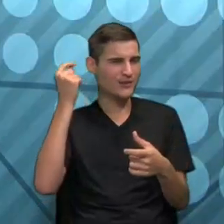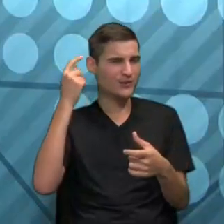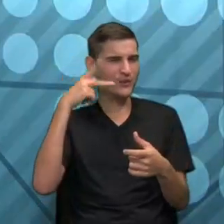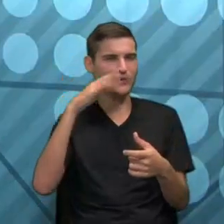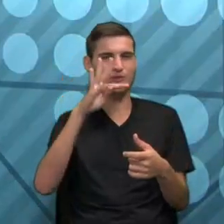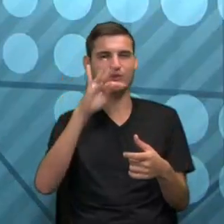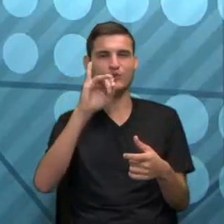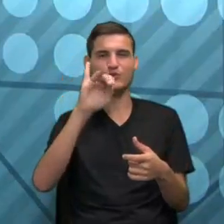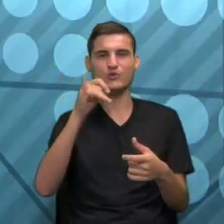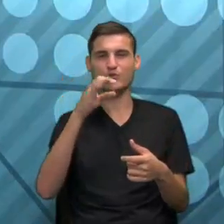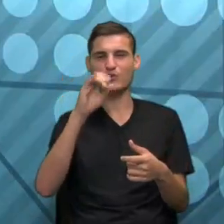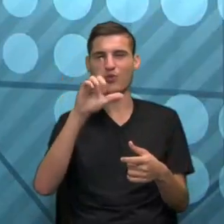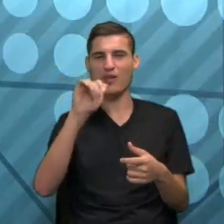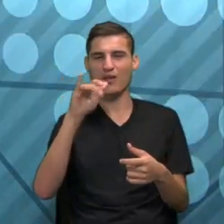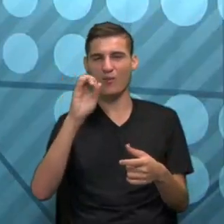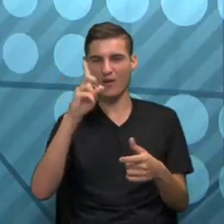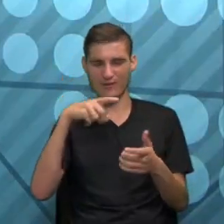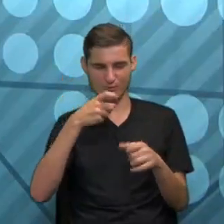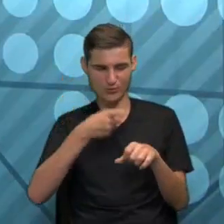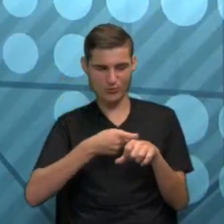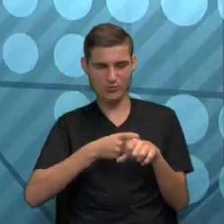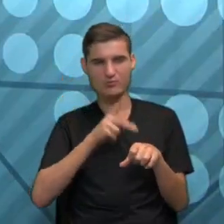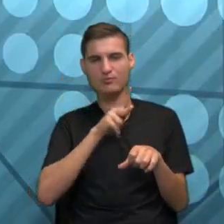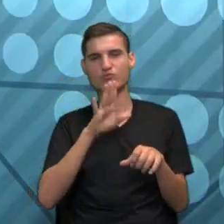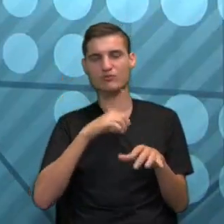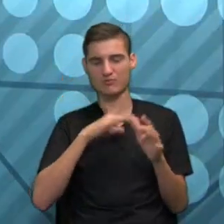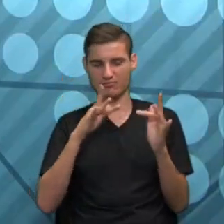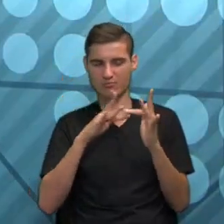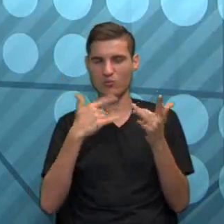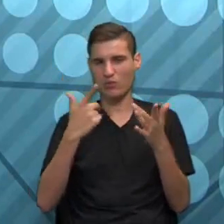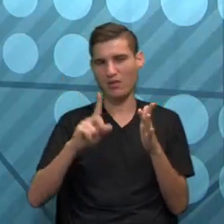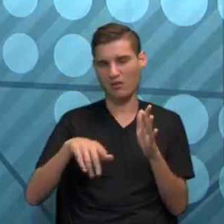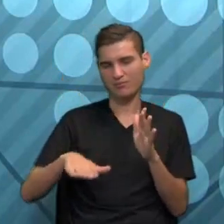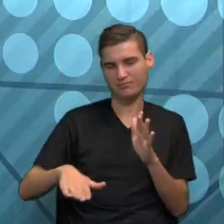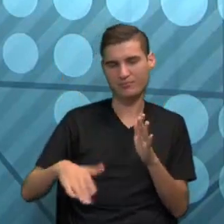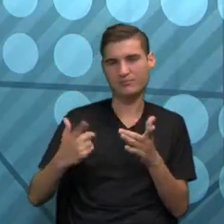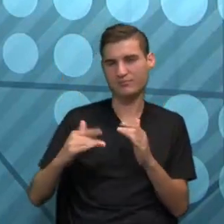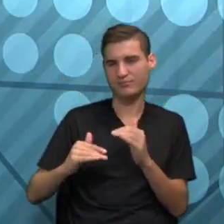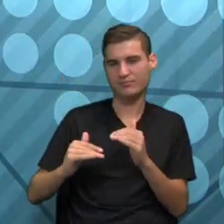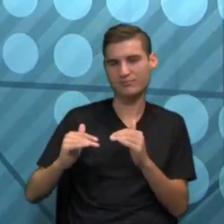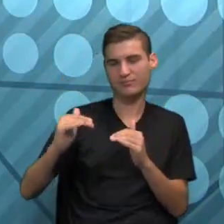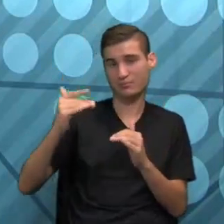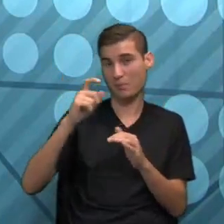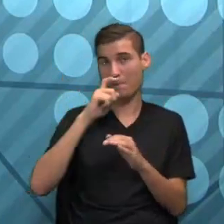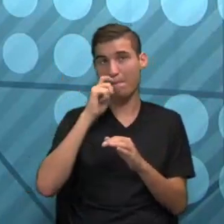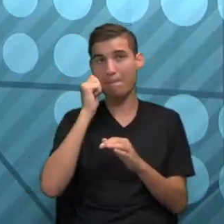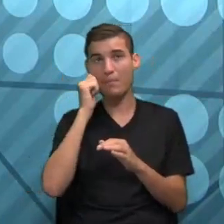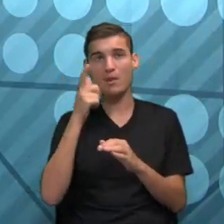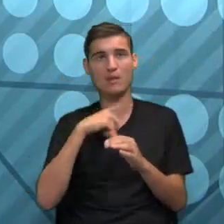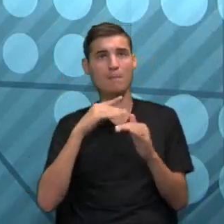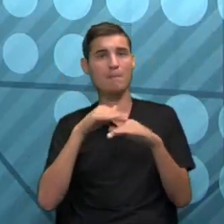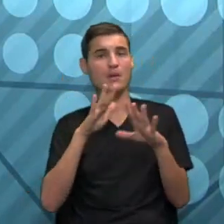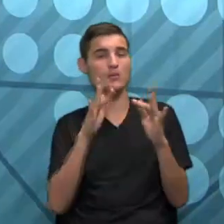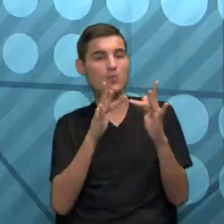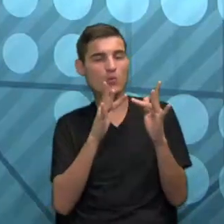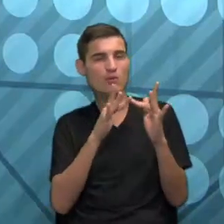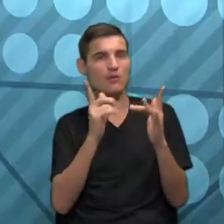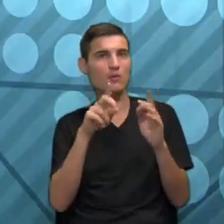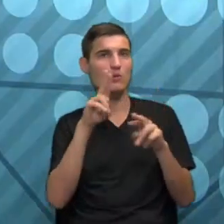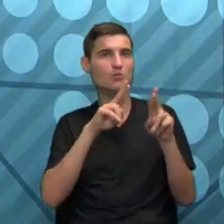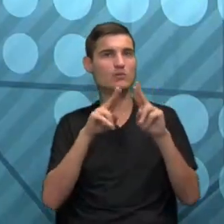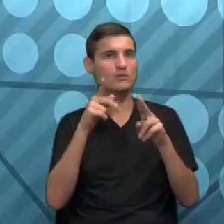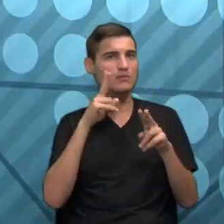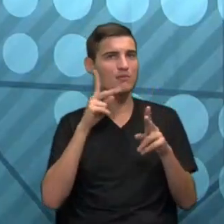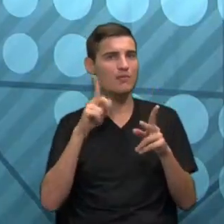antigos que eu tive algum contato quando eu era pequeno, mas que meu pai e minha mãe tiveram mais contato ainda, para a gente ver como